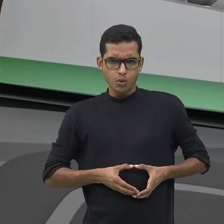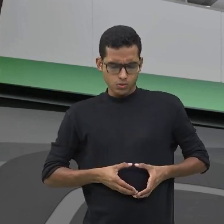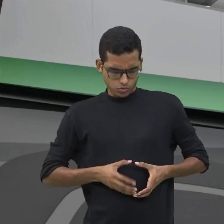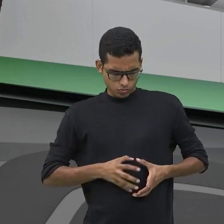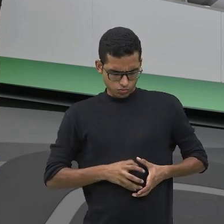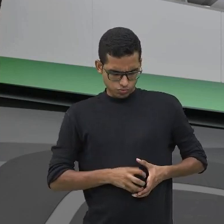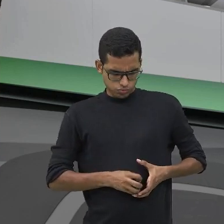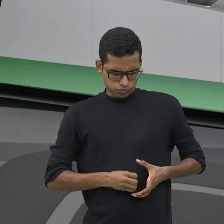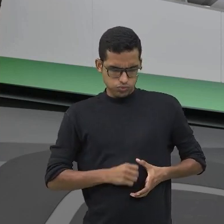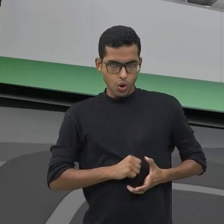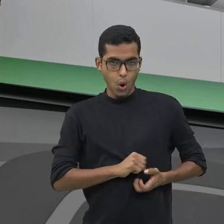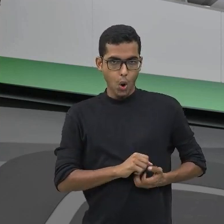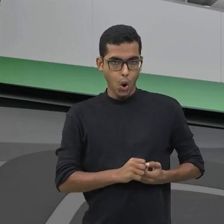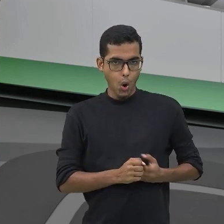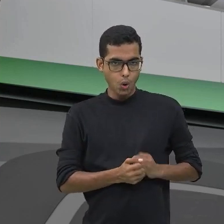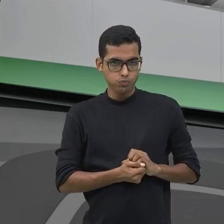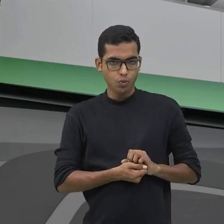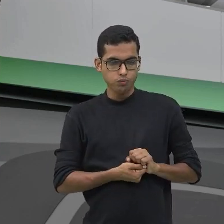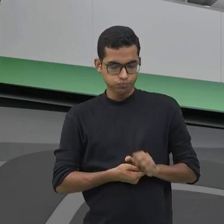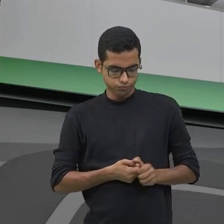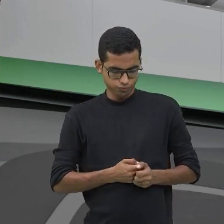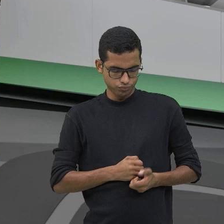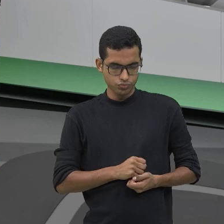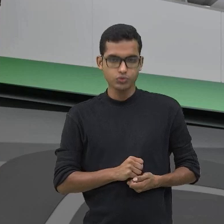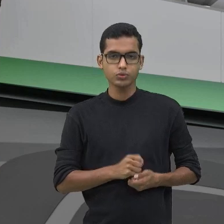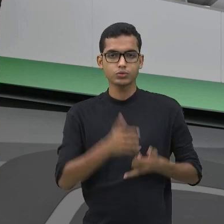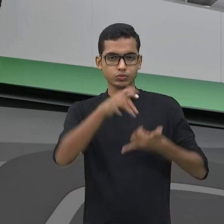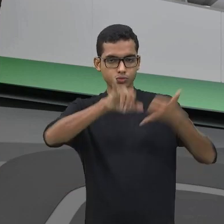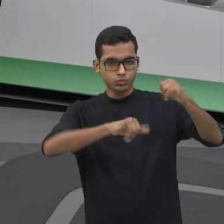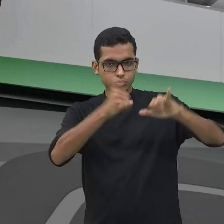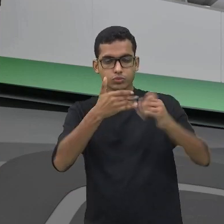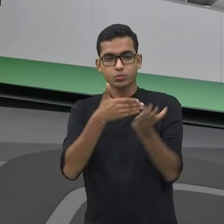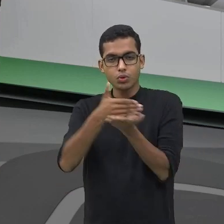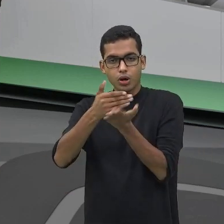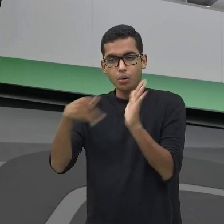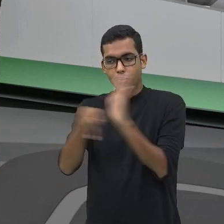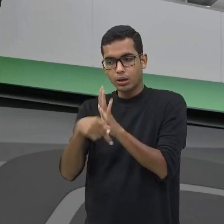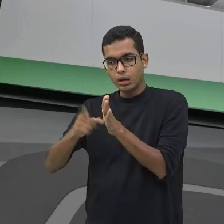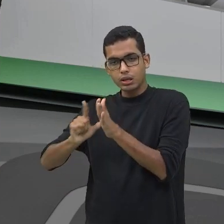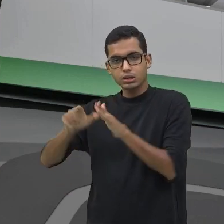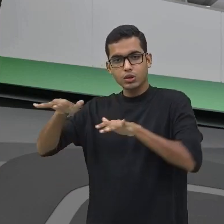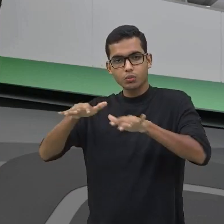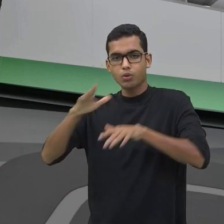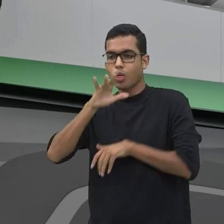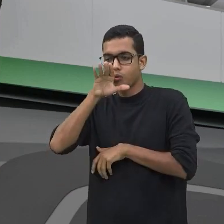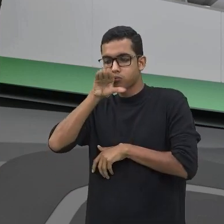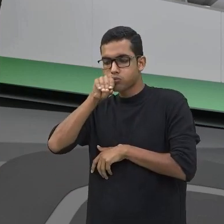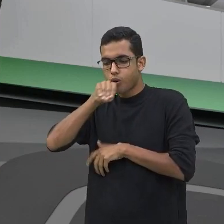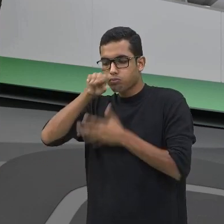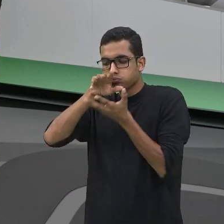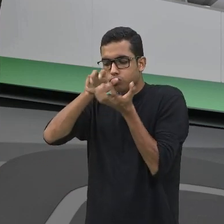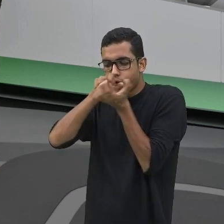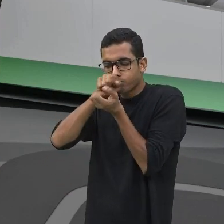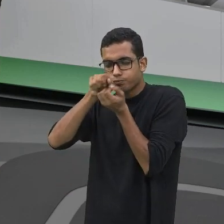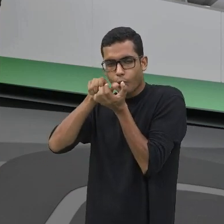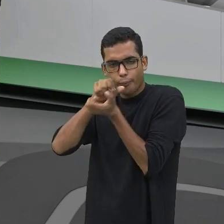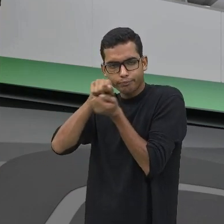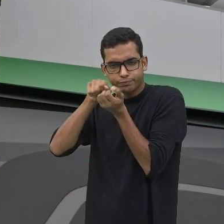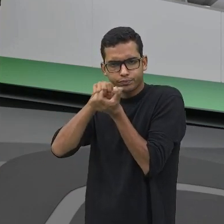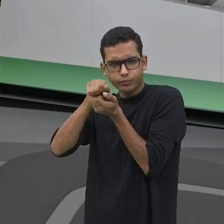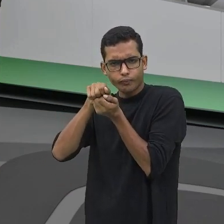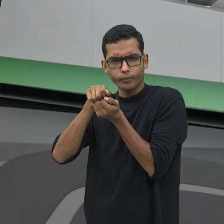digestão química, tá, gente? Porque a digestão mecânica começa aqui na boca. Muito bem, vamos lá. E aí, então,